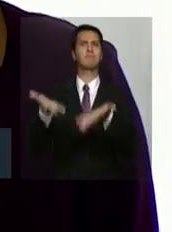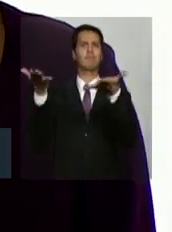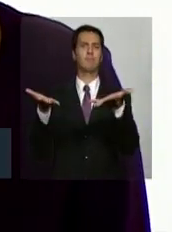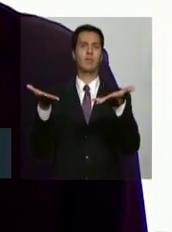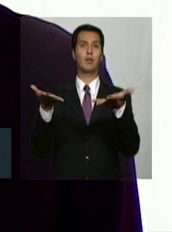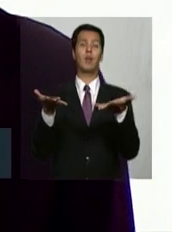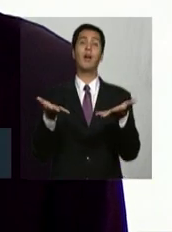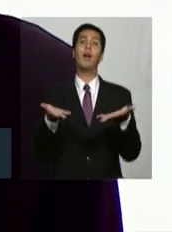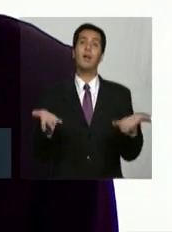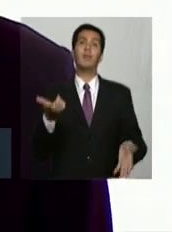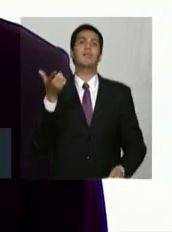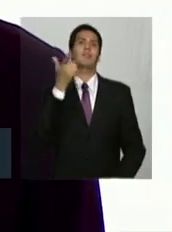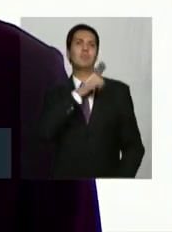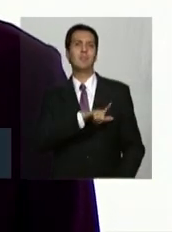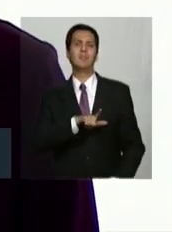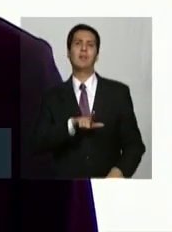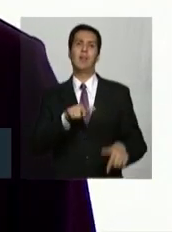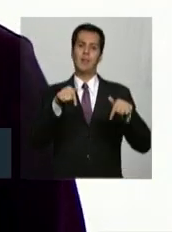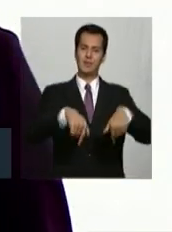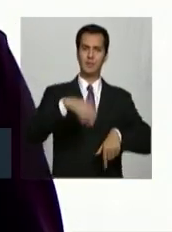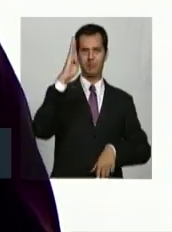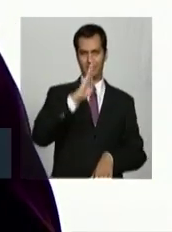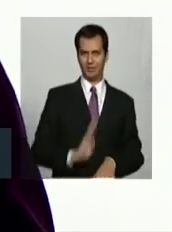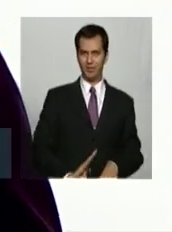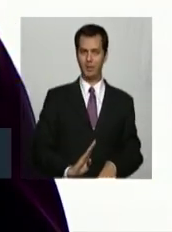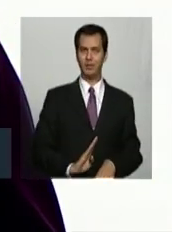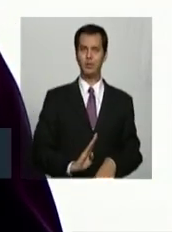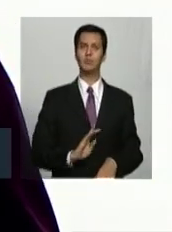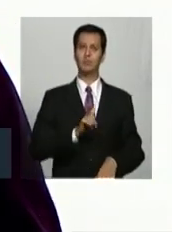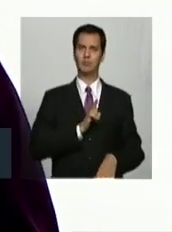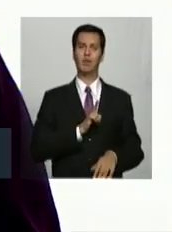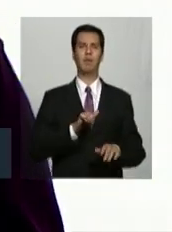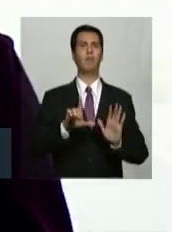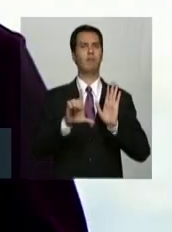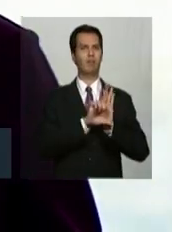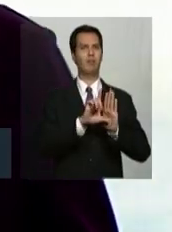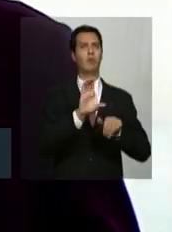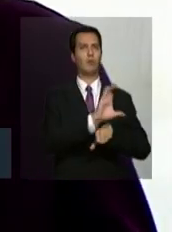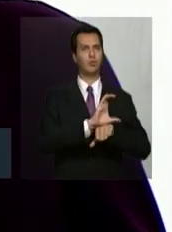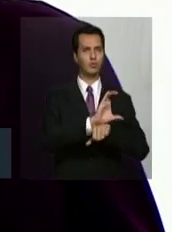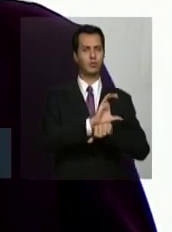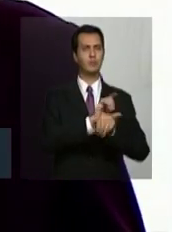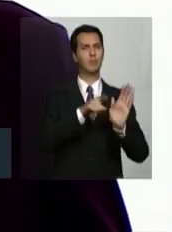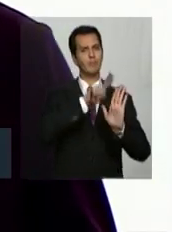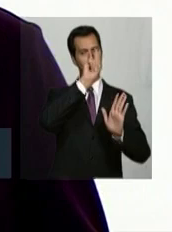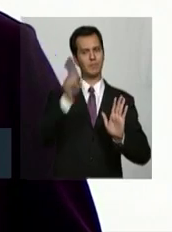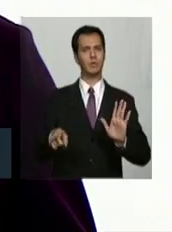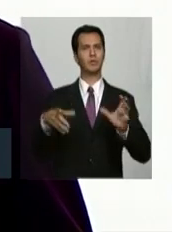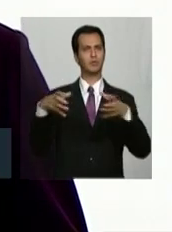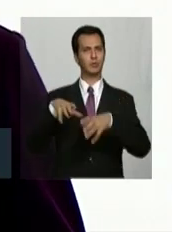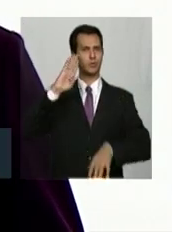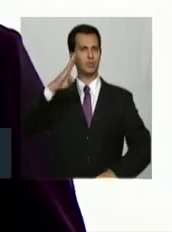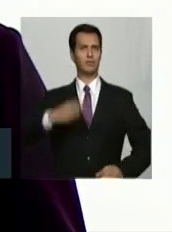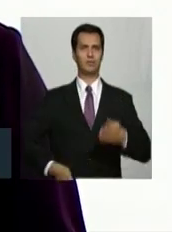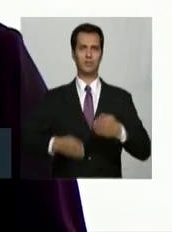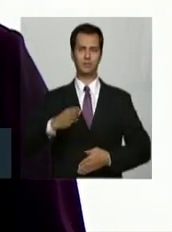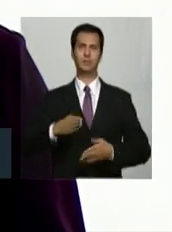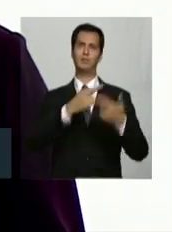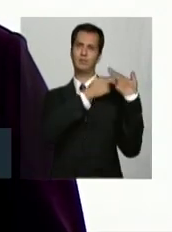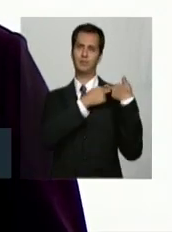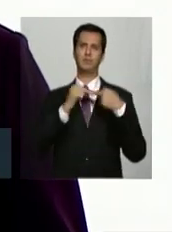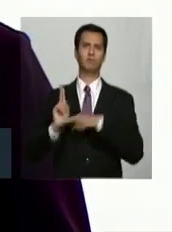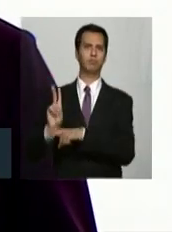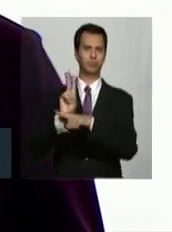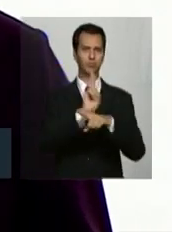excelência suas tarefas constitucionais. Senhores oficiais generais, esta cerimônia consagra